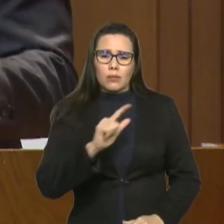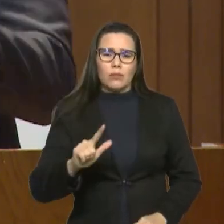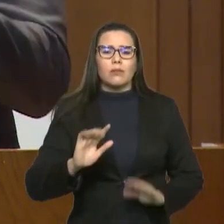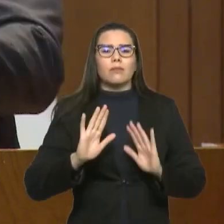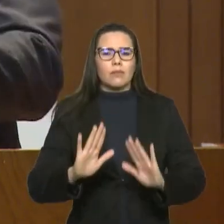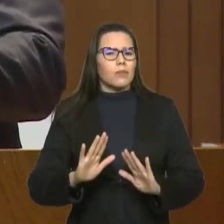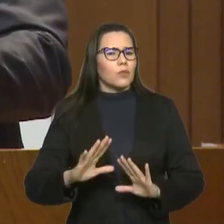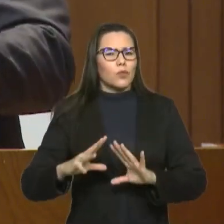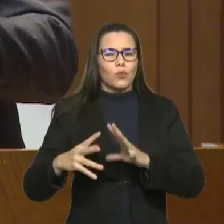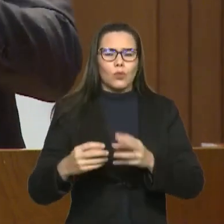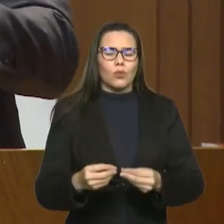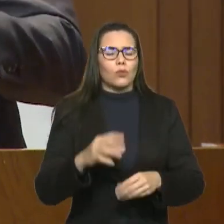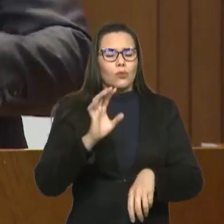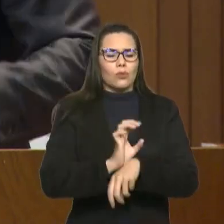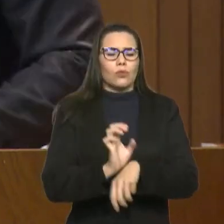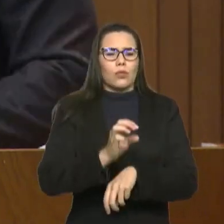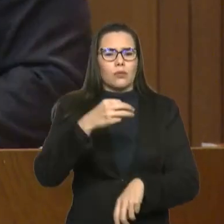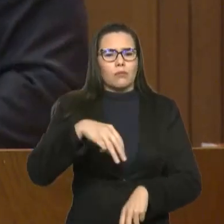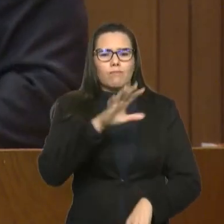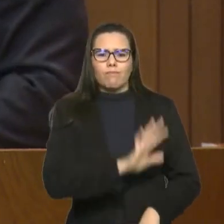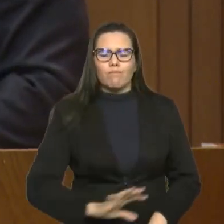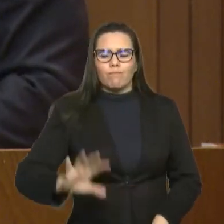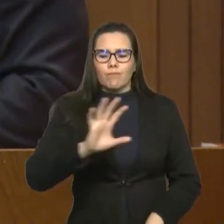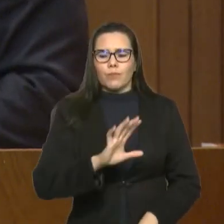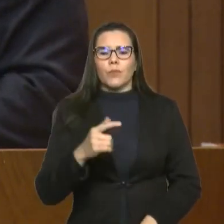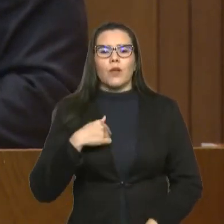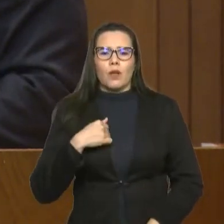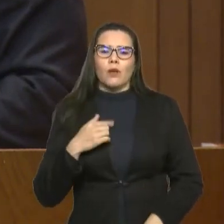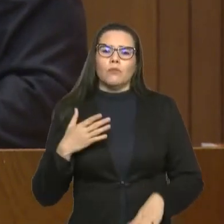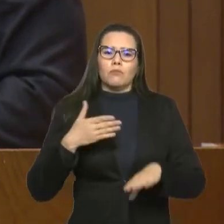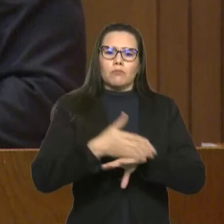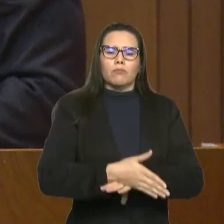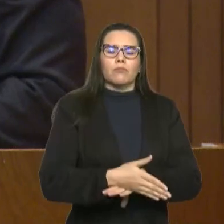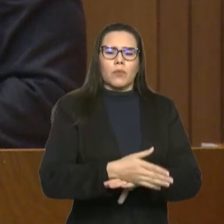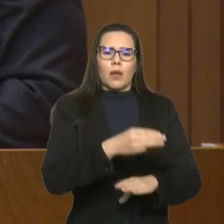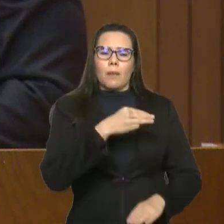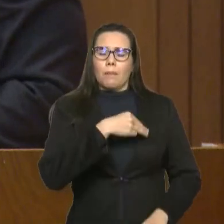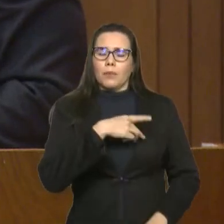registro, estamos juntos, vamos ao Ministério Público, se for